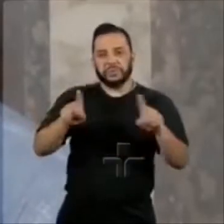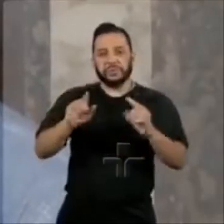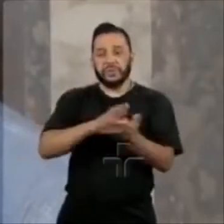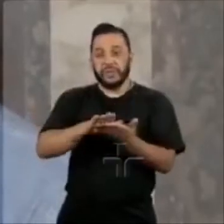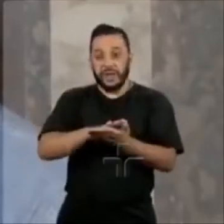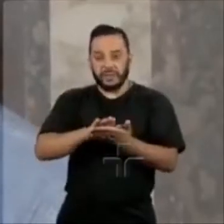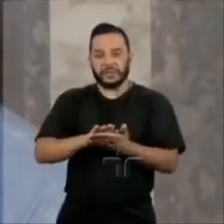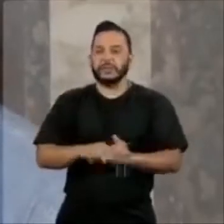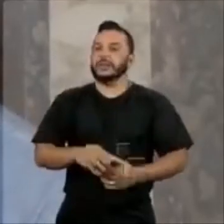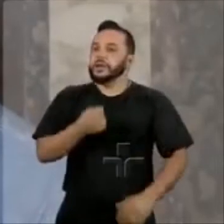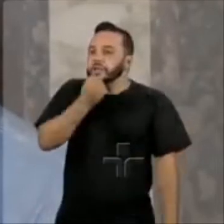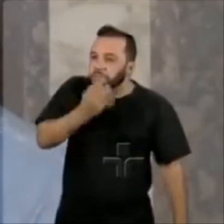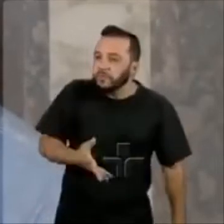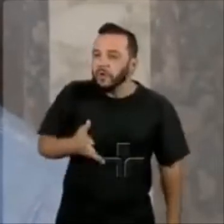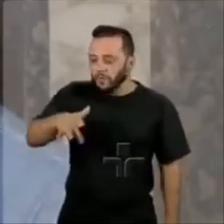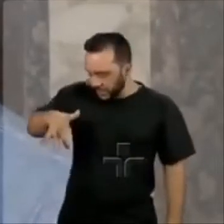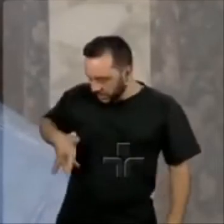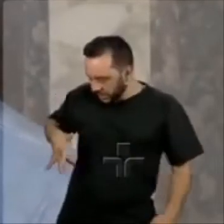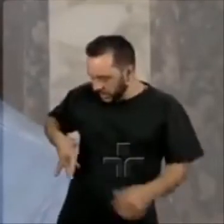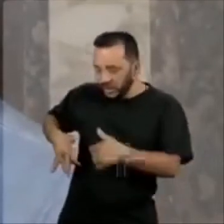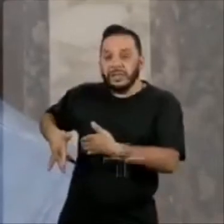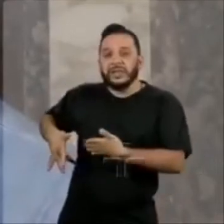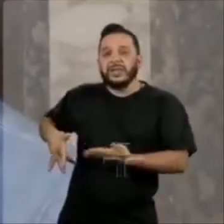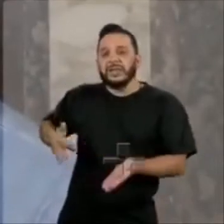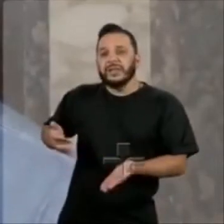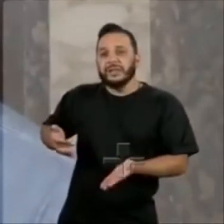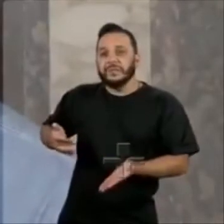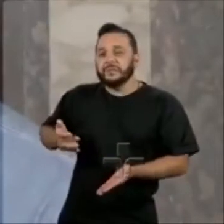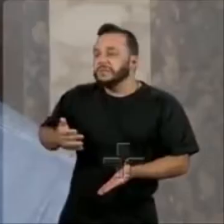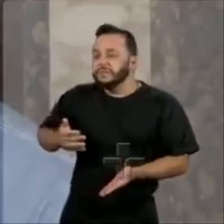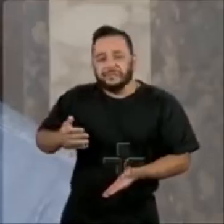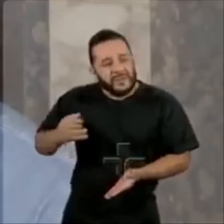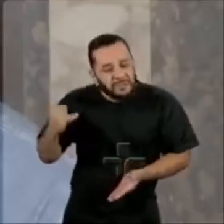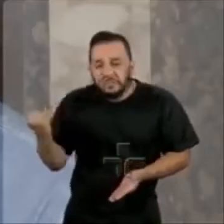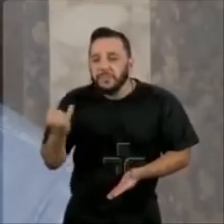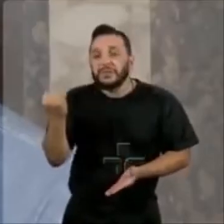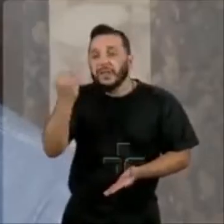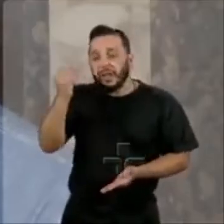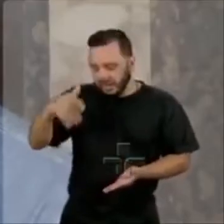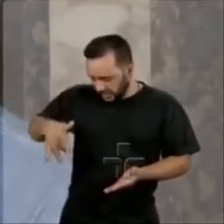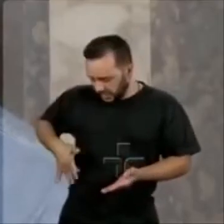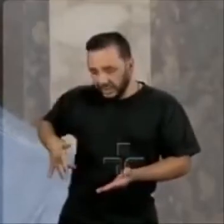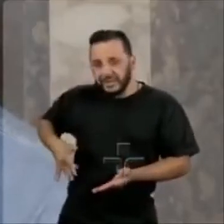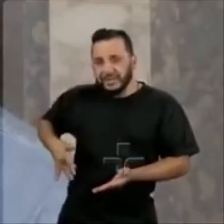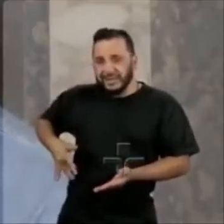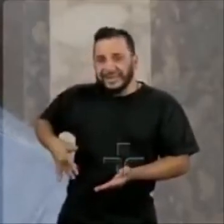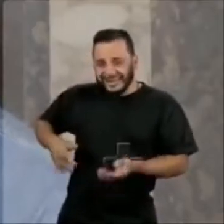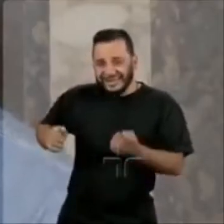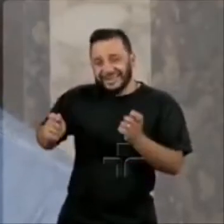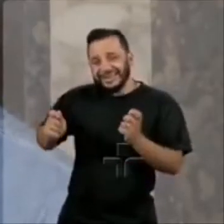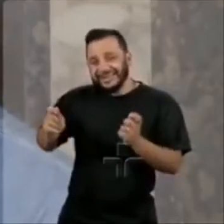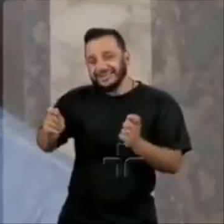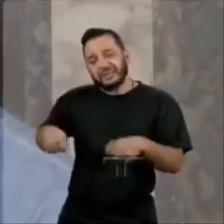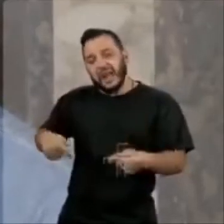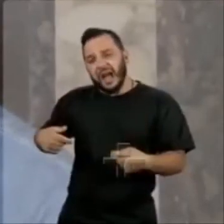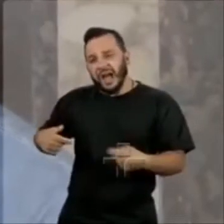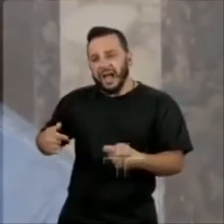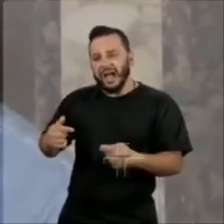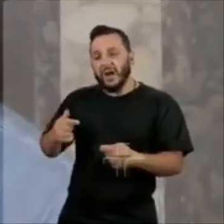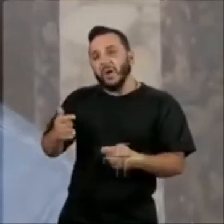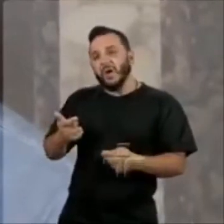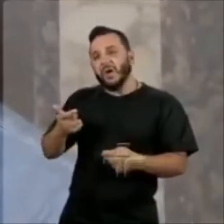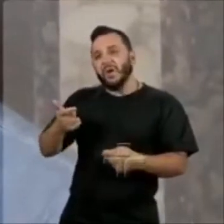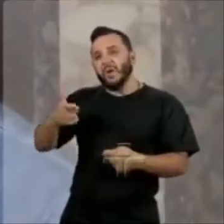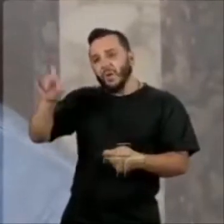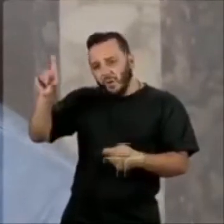é uma ou duas funções nossas do corpo que não têm até hoje a ciência procurando o que isso é um